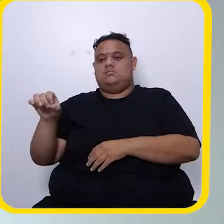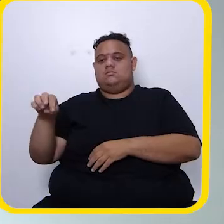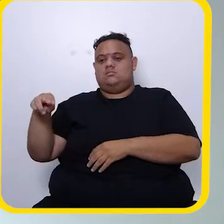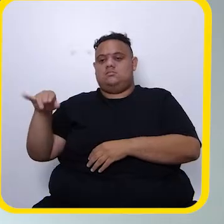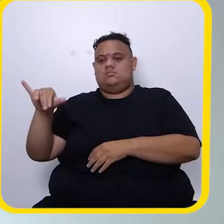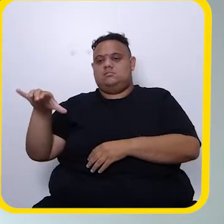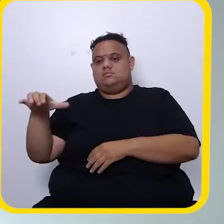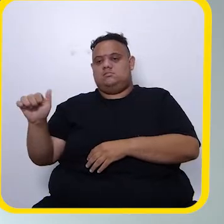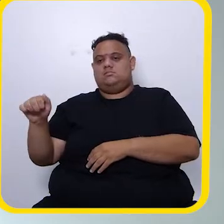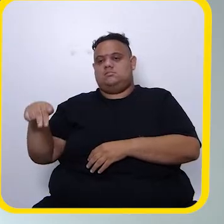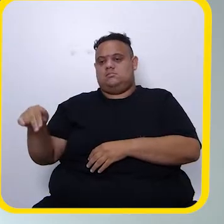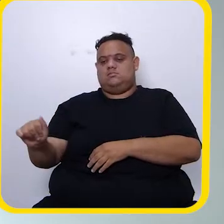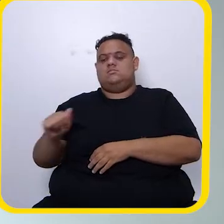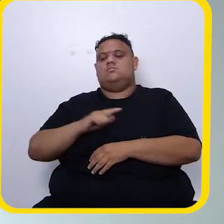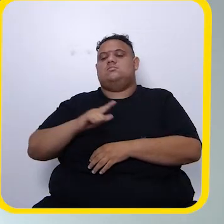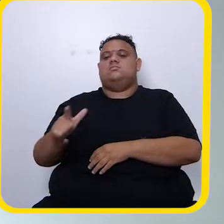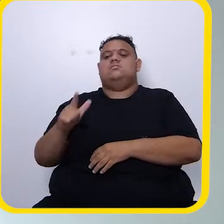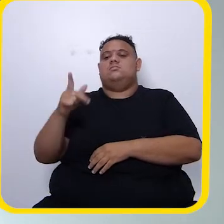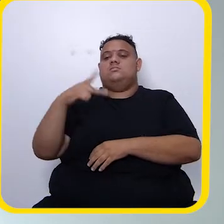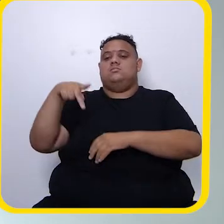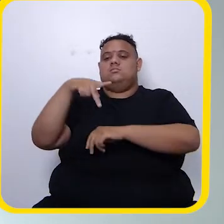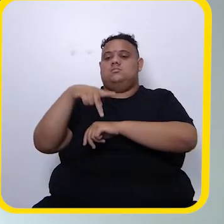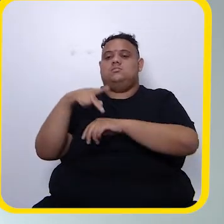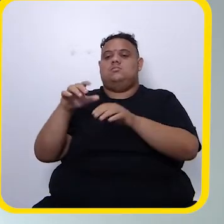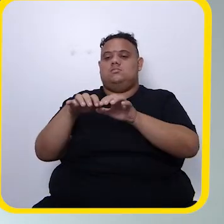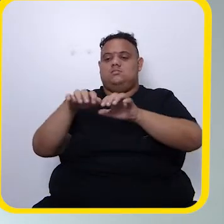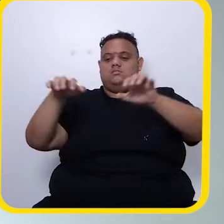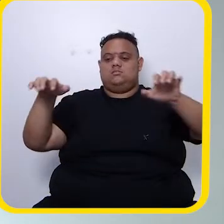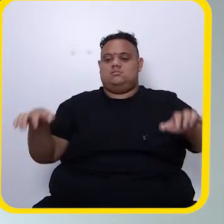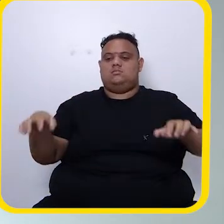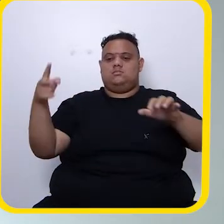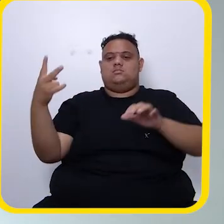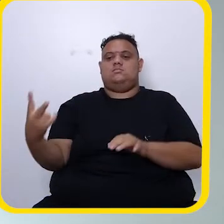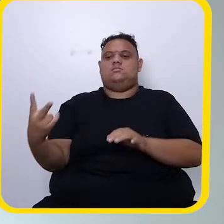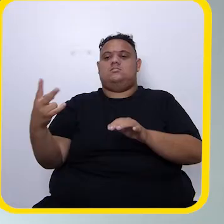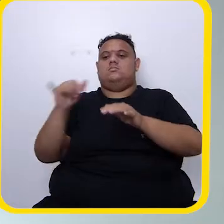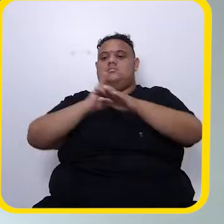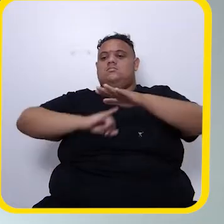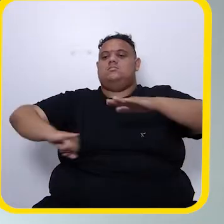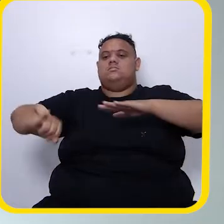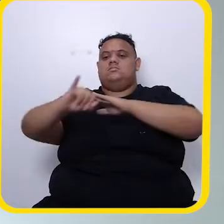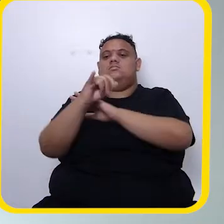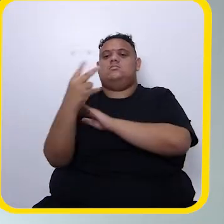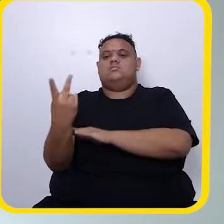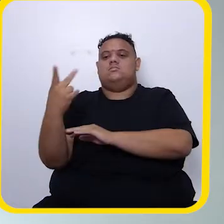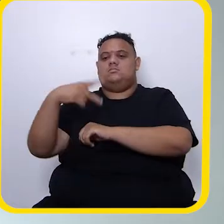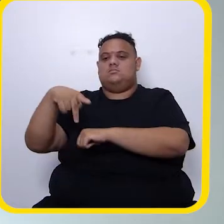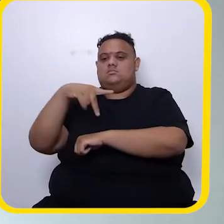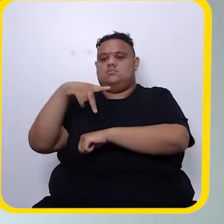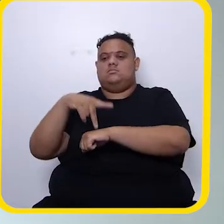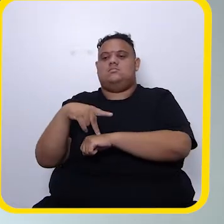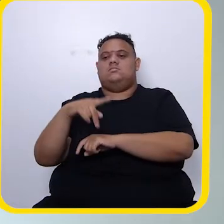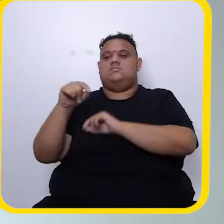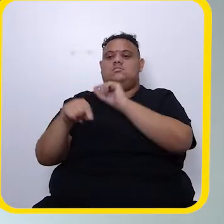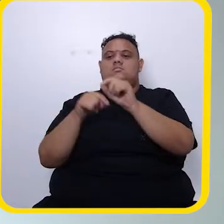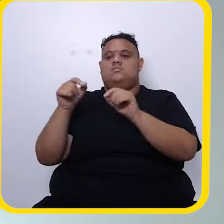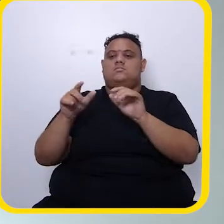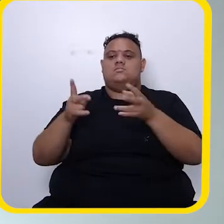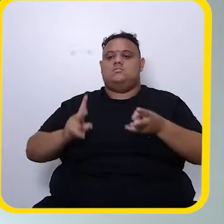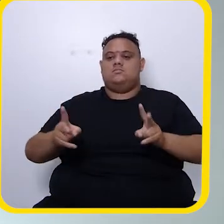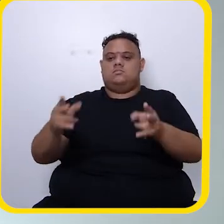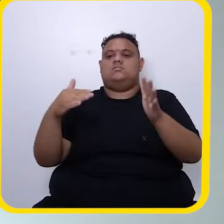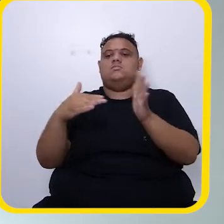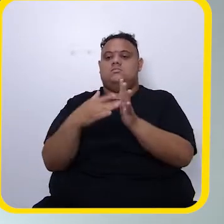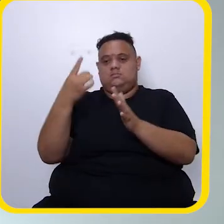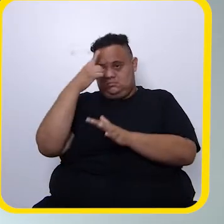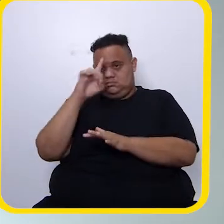que os espanhóis e os franceses, né, fizeram essa linha, né, para dividir essa ilha em dois países, né, que